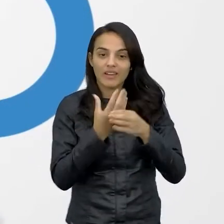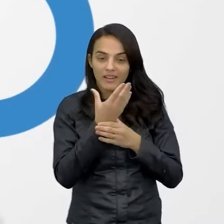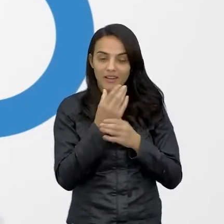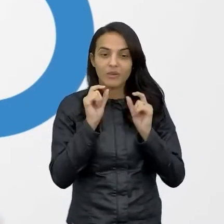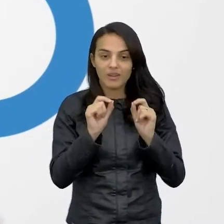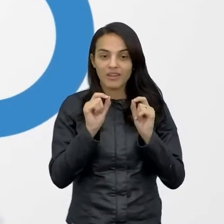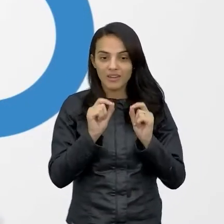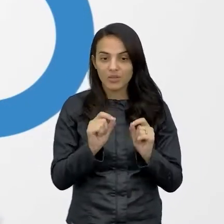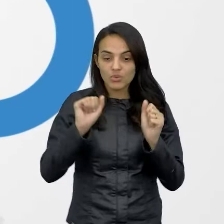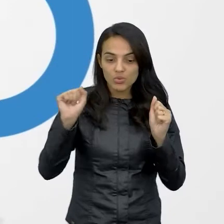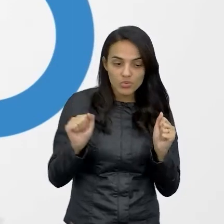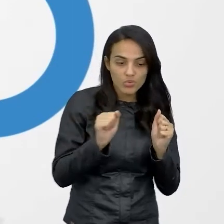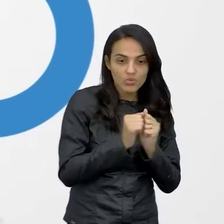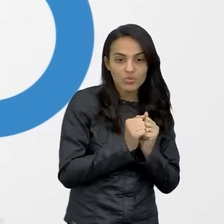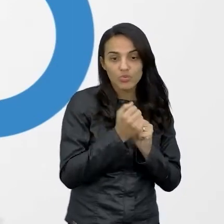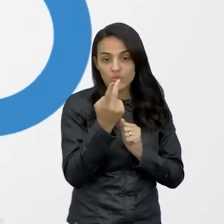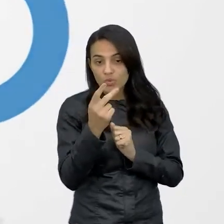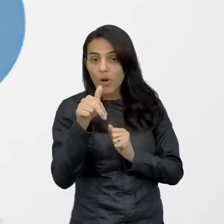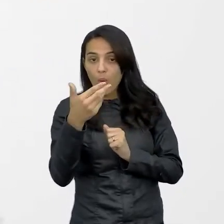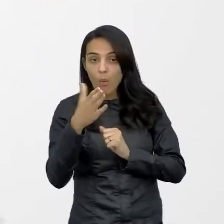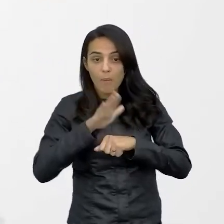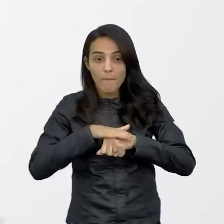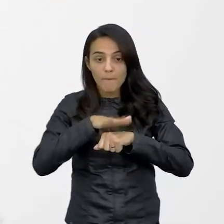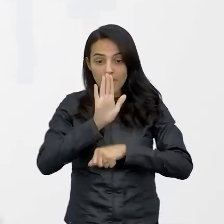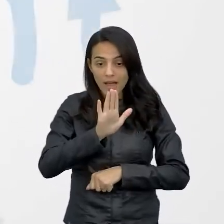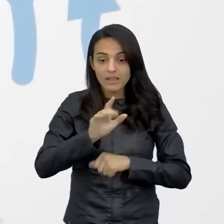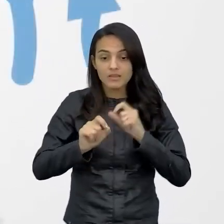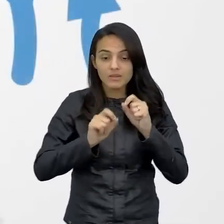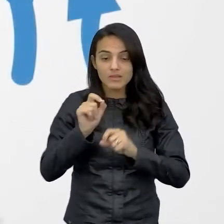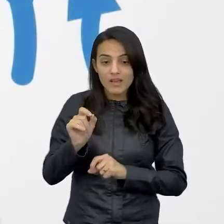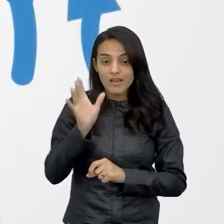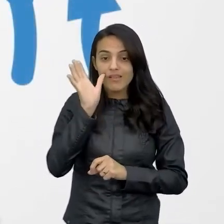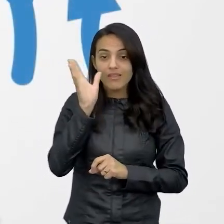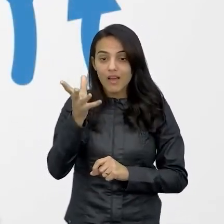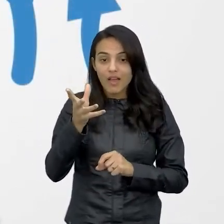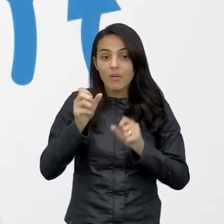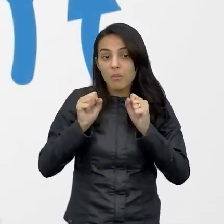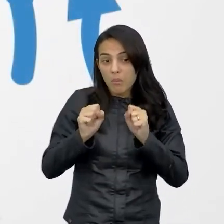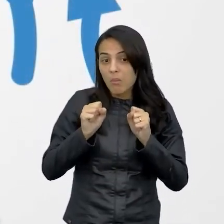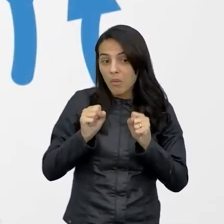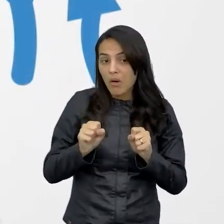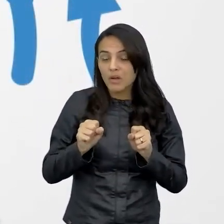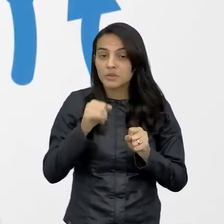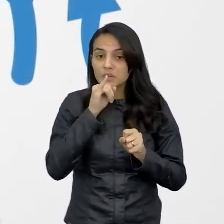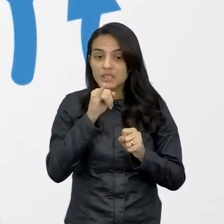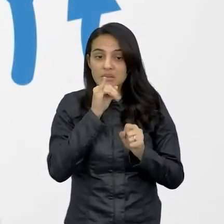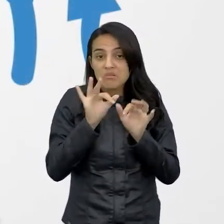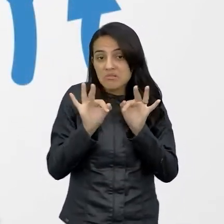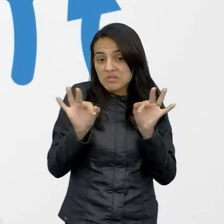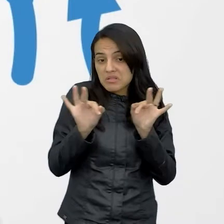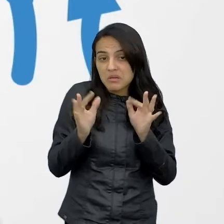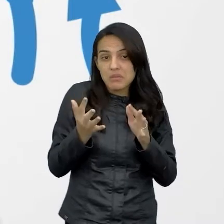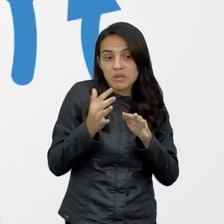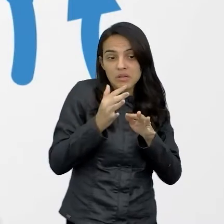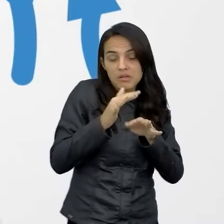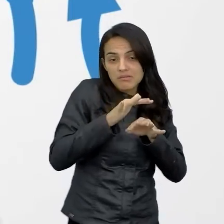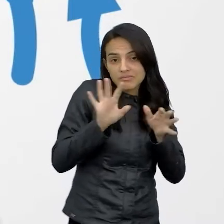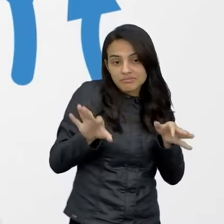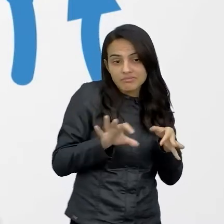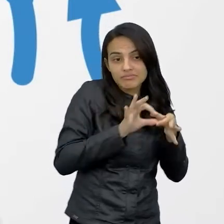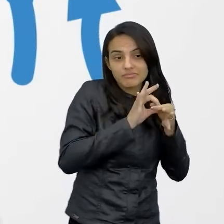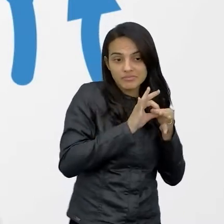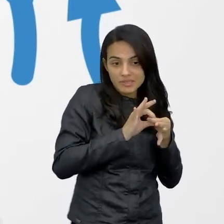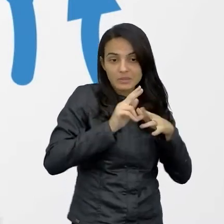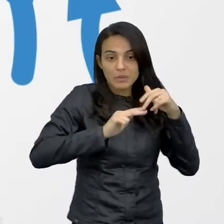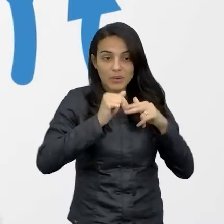de que quando juntamos duas ou mais coisas, o resultado pode não ser necessariamente uma simples inclusão de elementos de